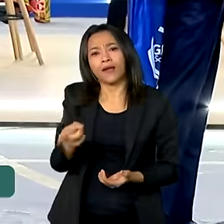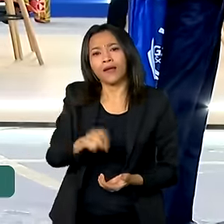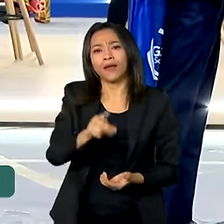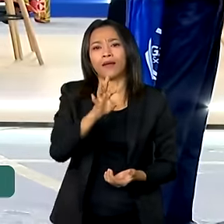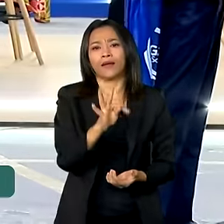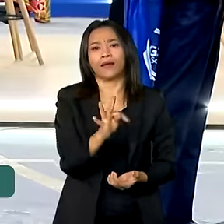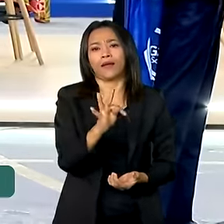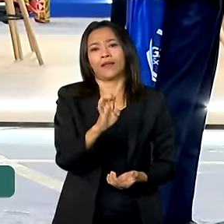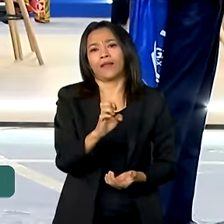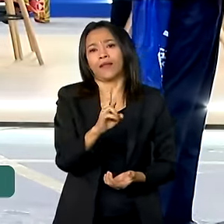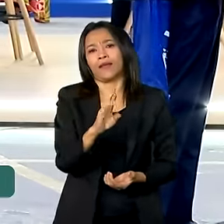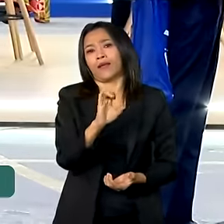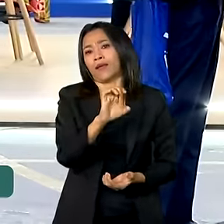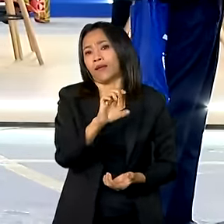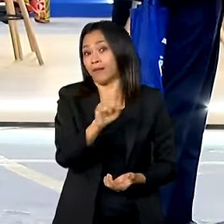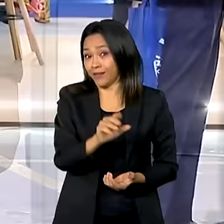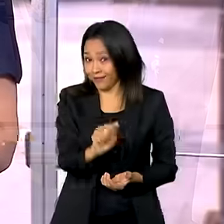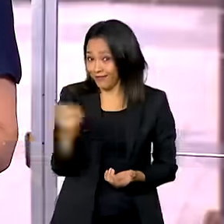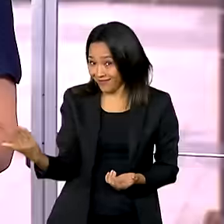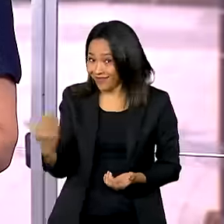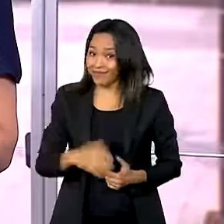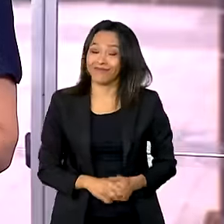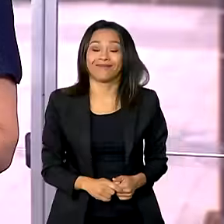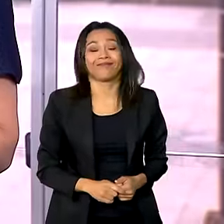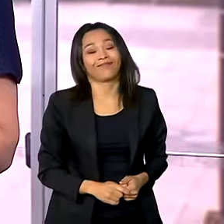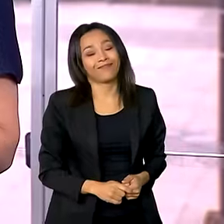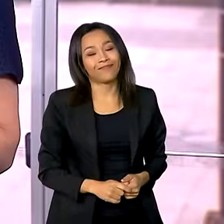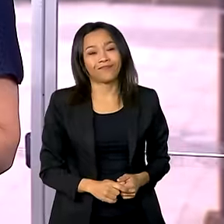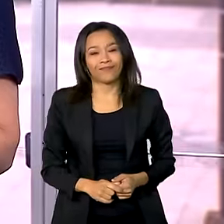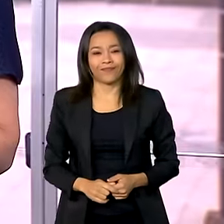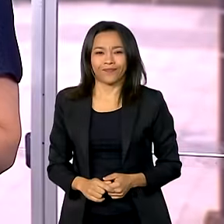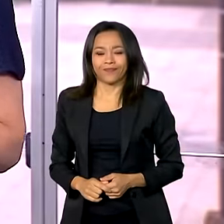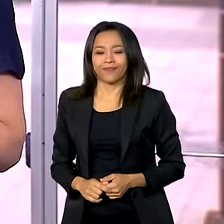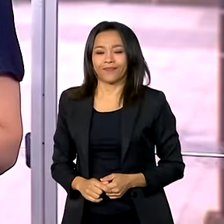Cristina. Eu volto com você aí no estúdio.